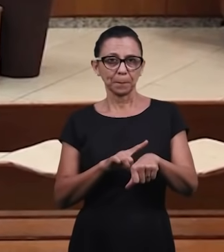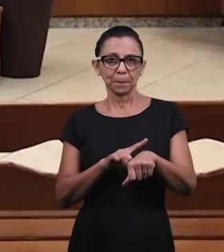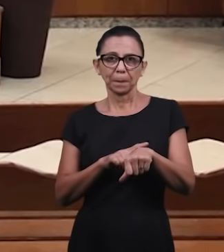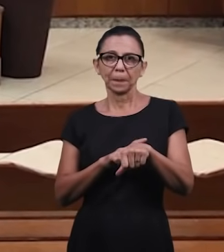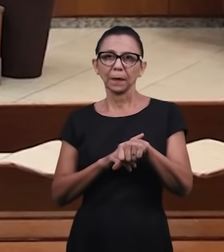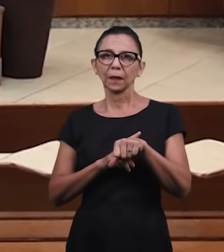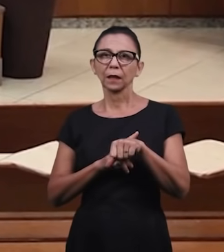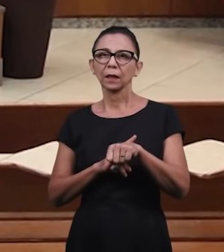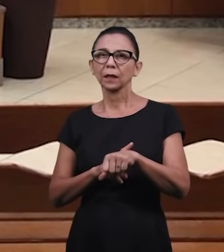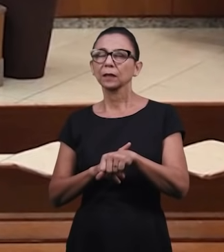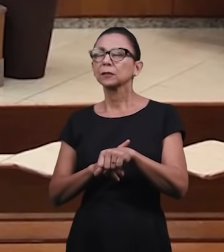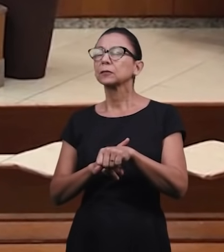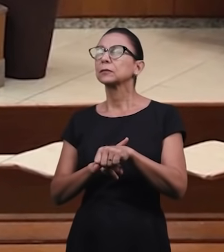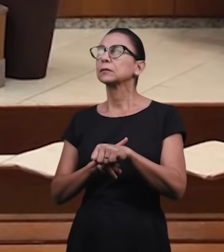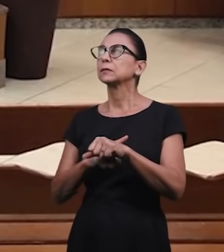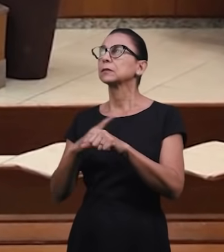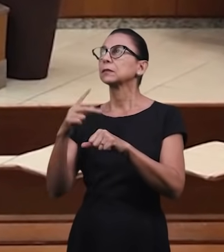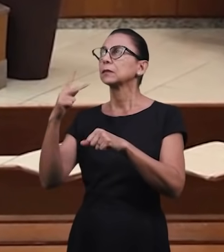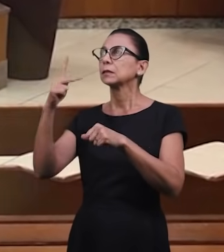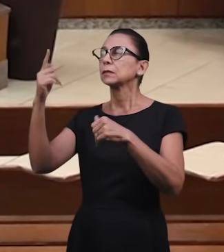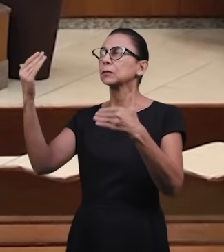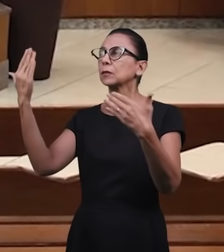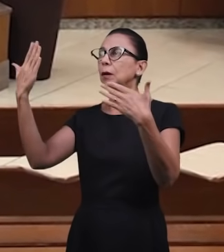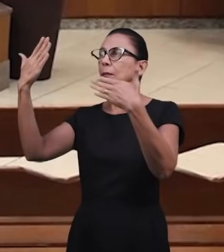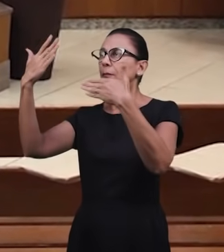Prostrado estou